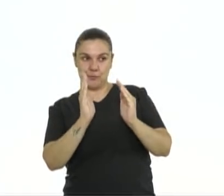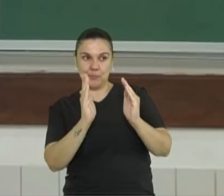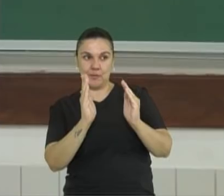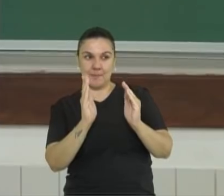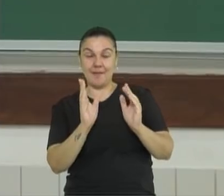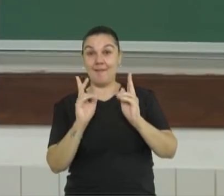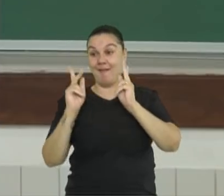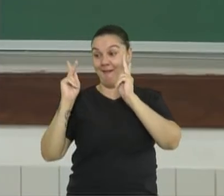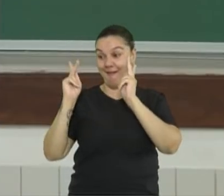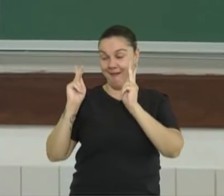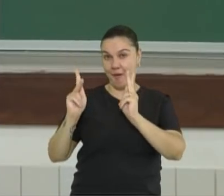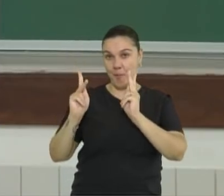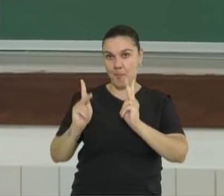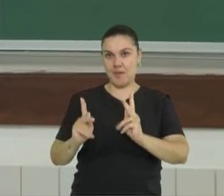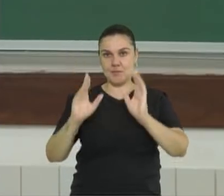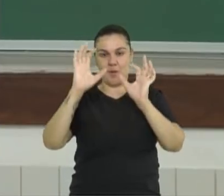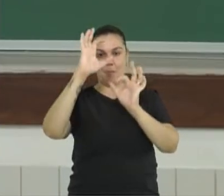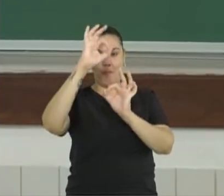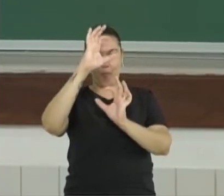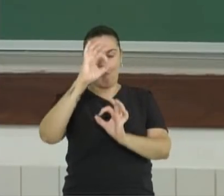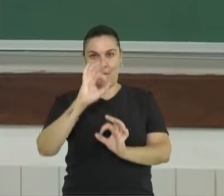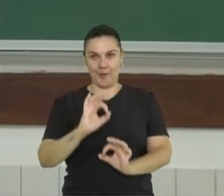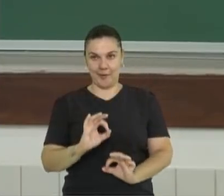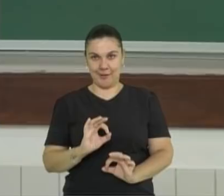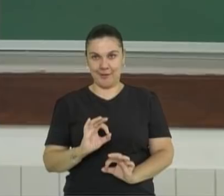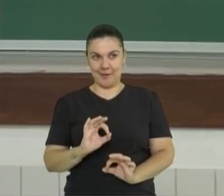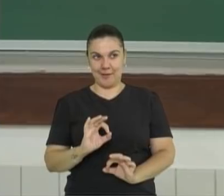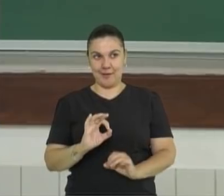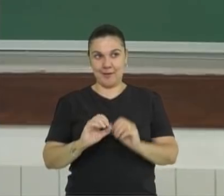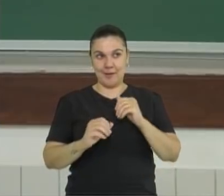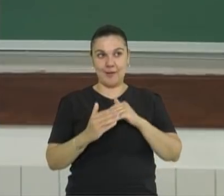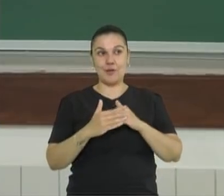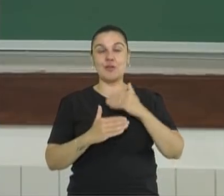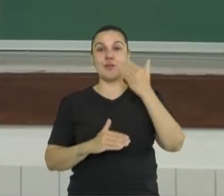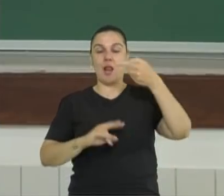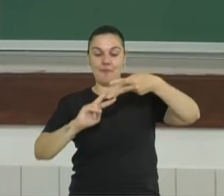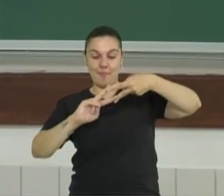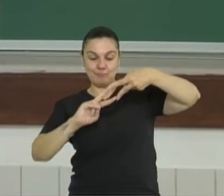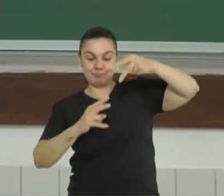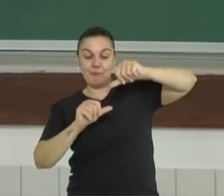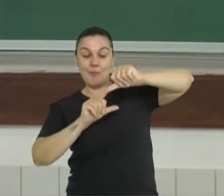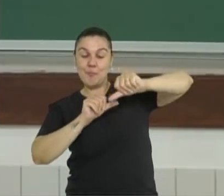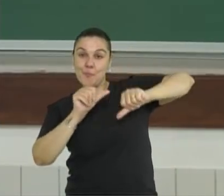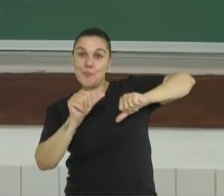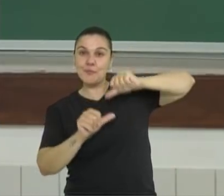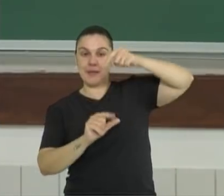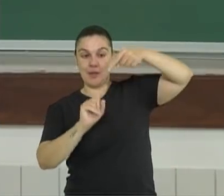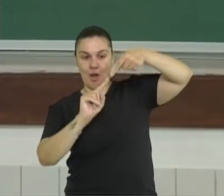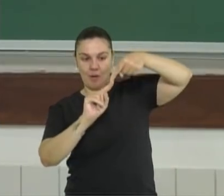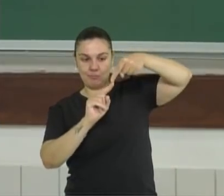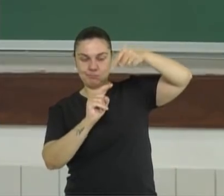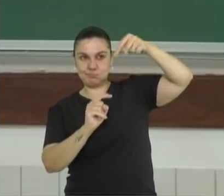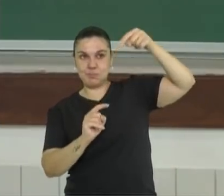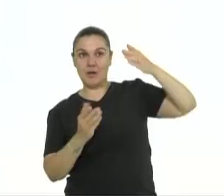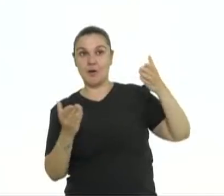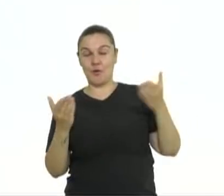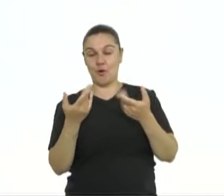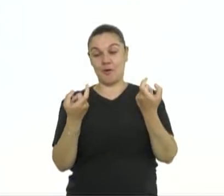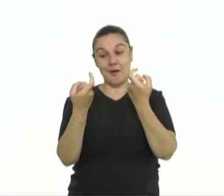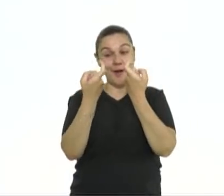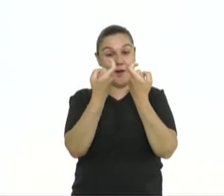A mesma cromatina com as histonas, ela vai se modificar. E nós vamos chamar agora